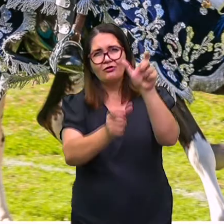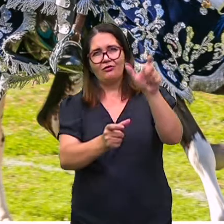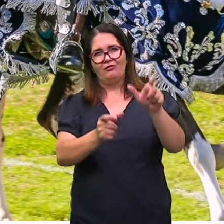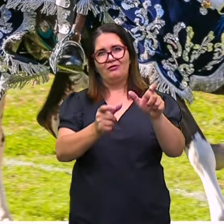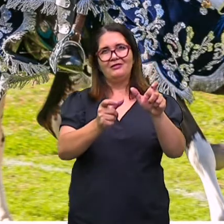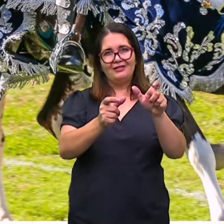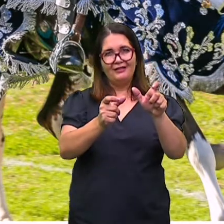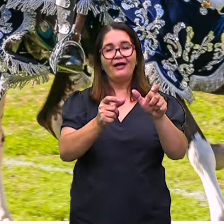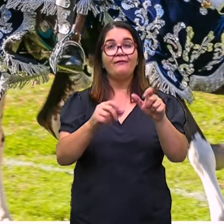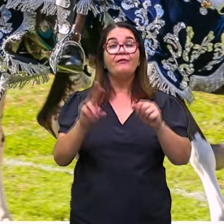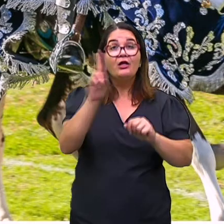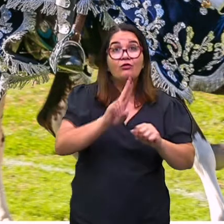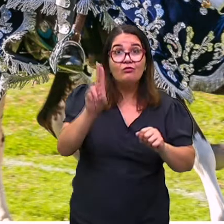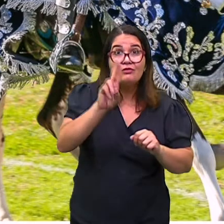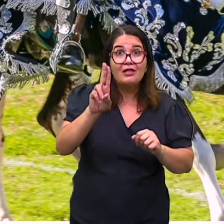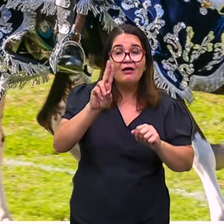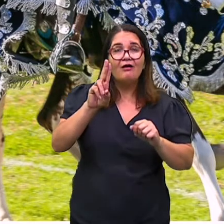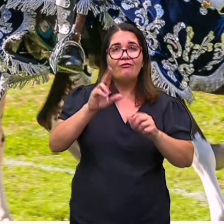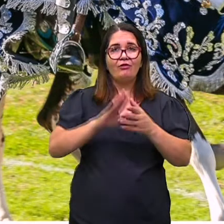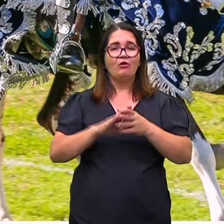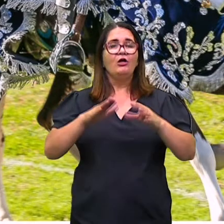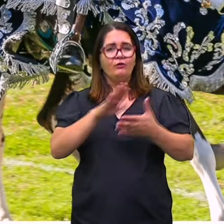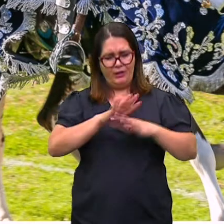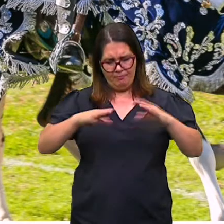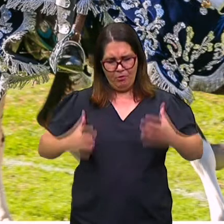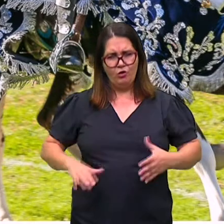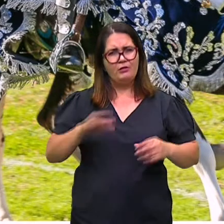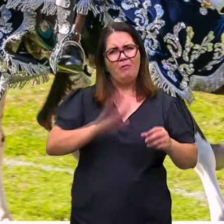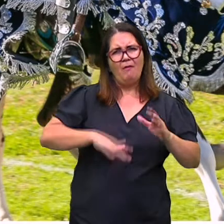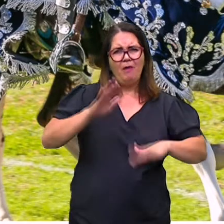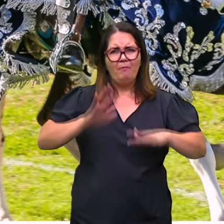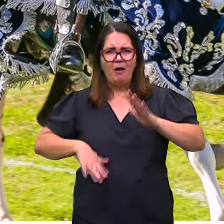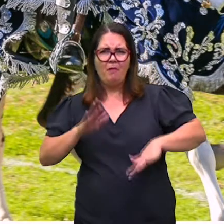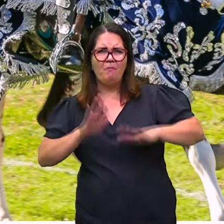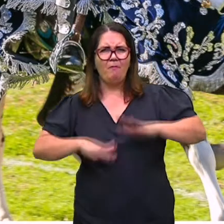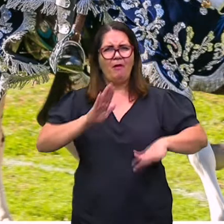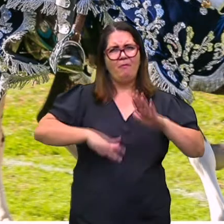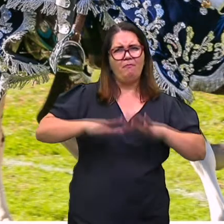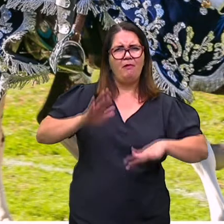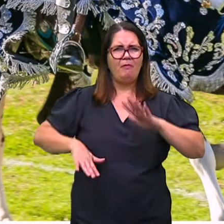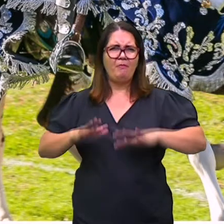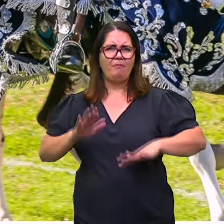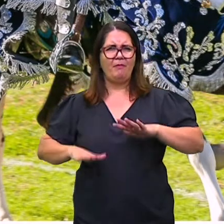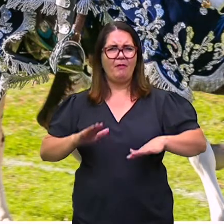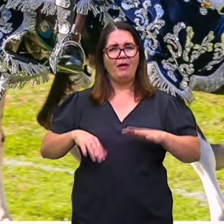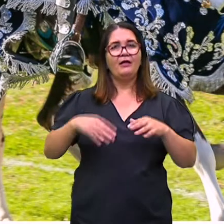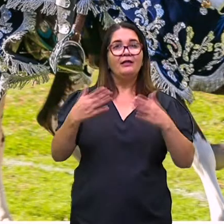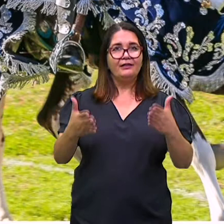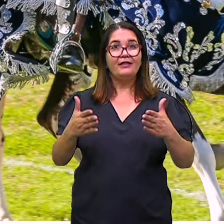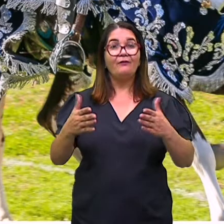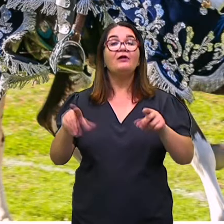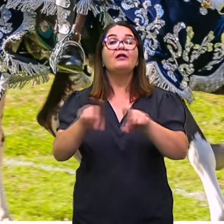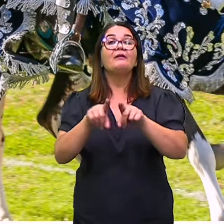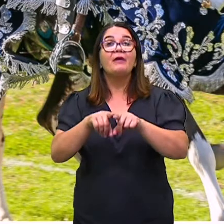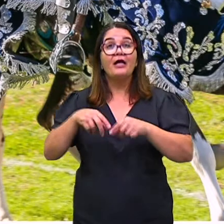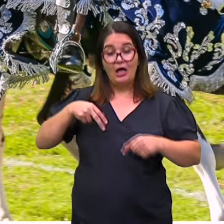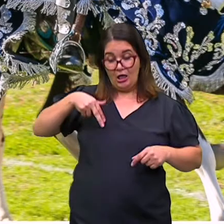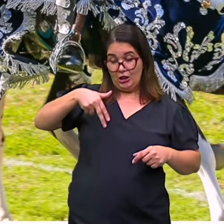tambores de couro, executando cantigas melodiosas, percorre a cidade a pé, avisando a